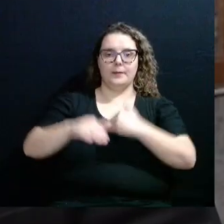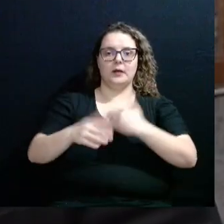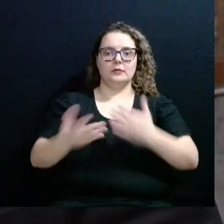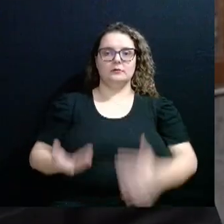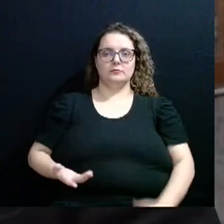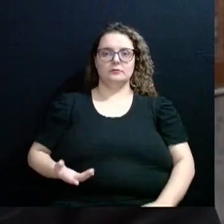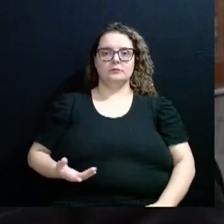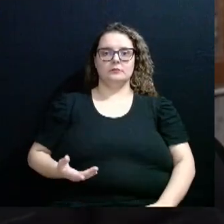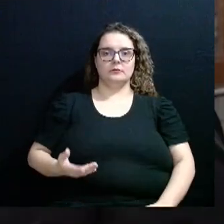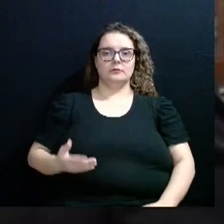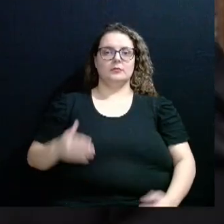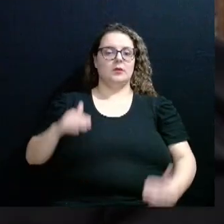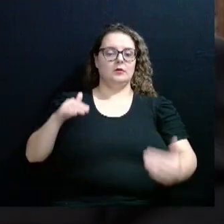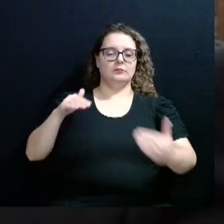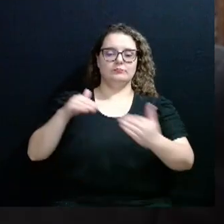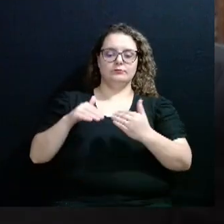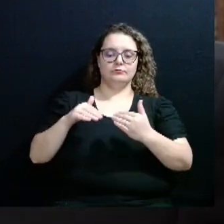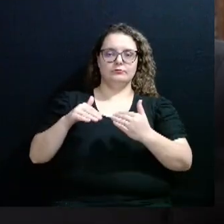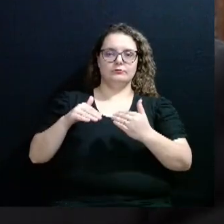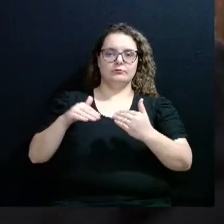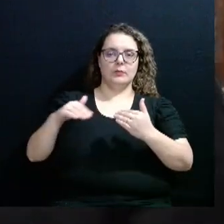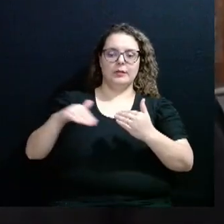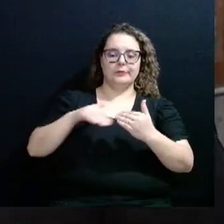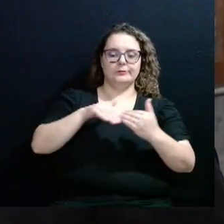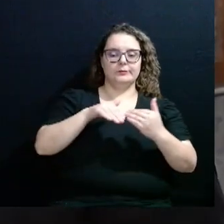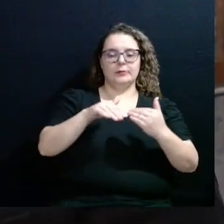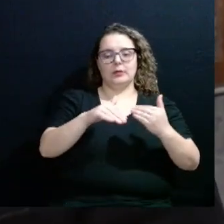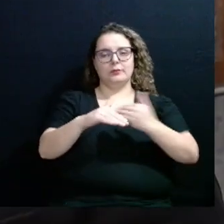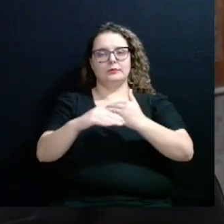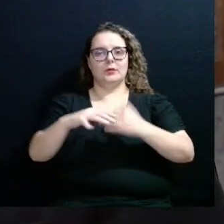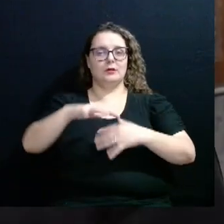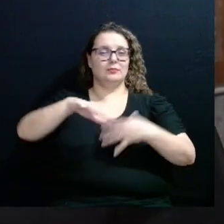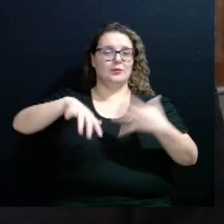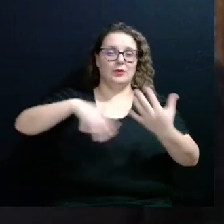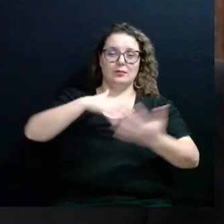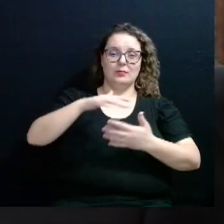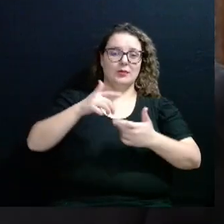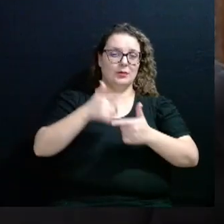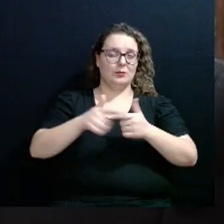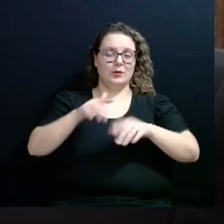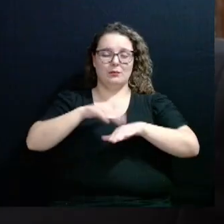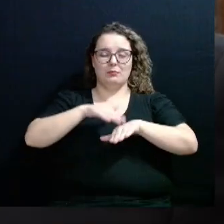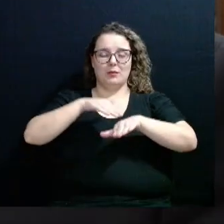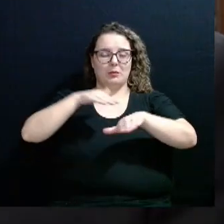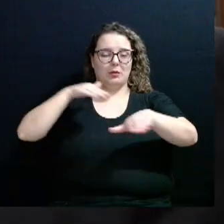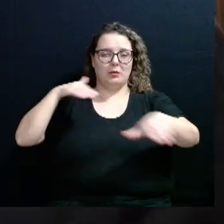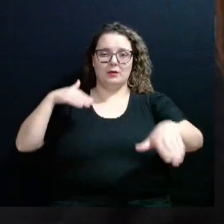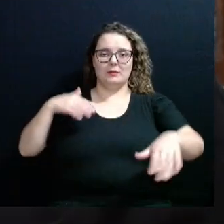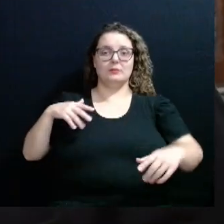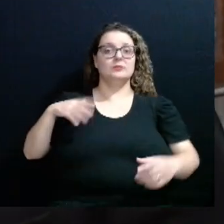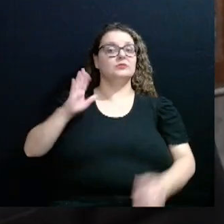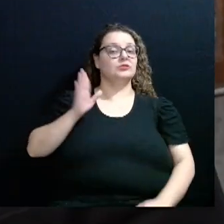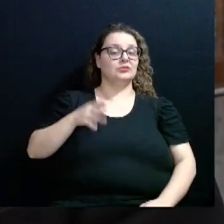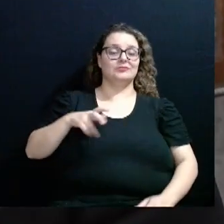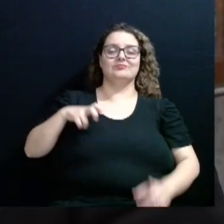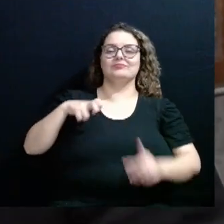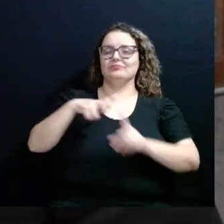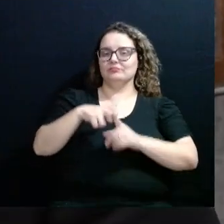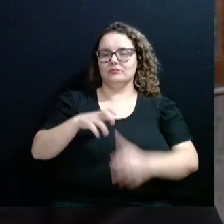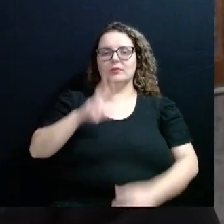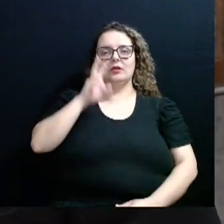do outro. Correto? Então vira aquele tumulto, aquele transtorno. Nós já tivemos relatos de acidentes, nós já tivemos relatos